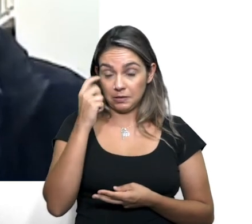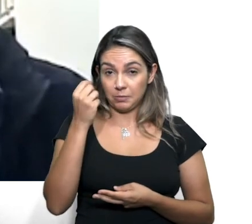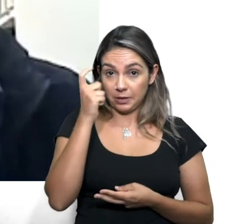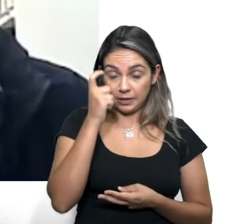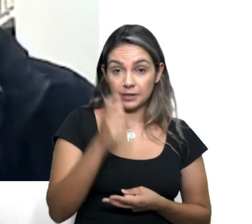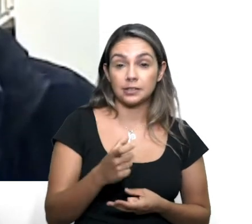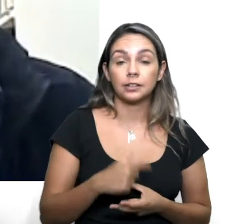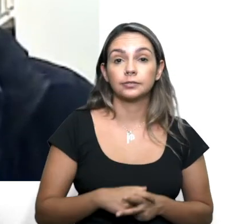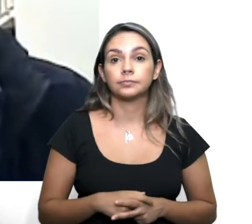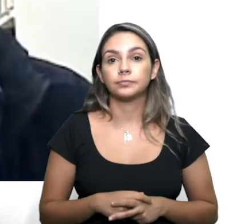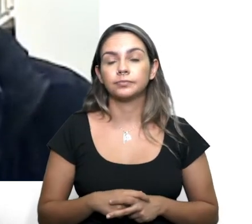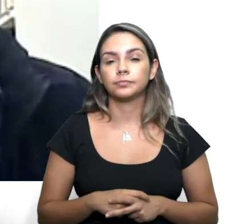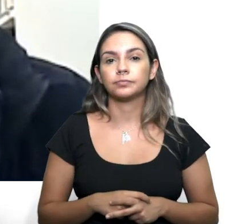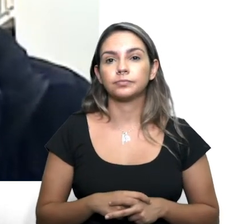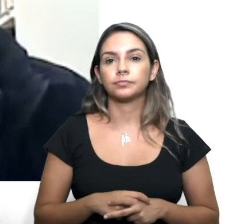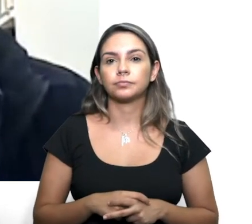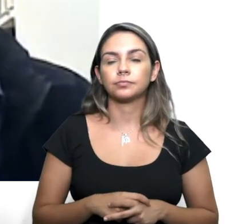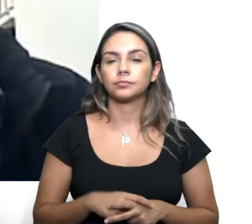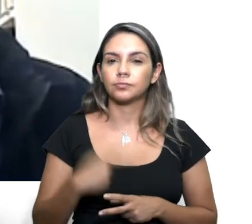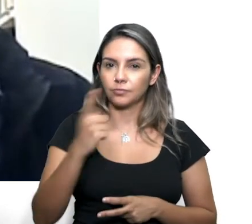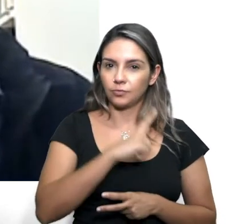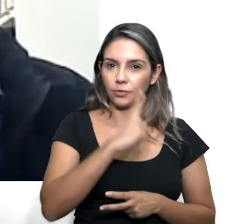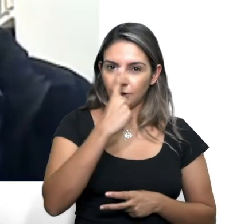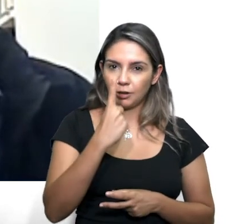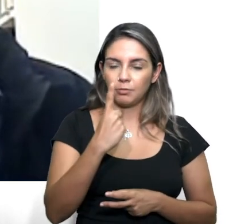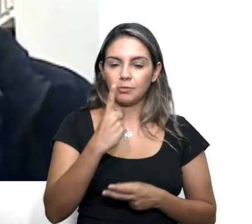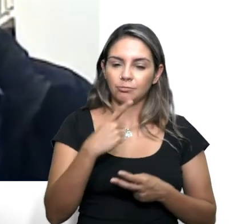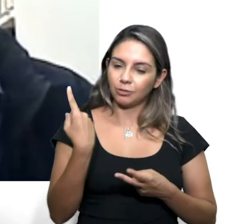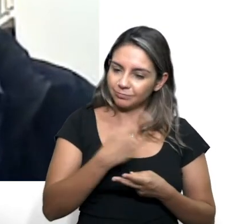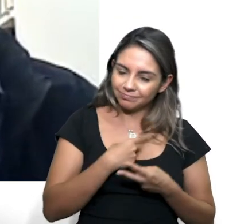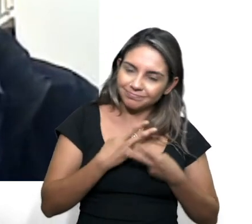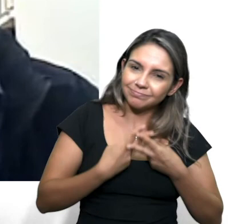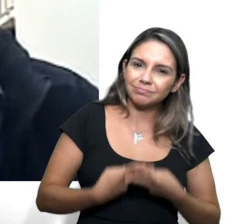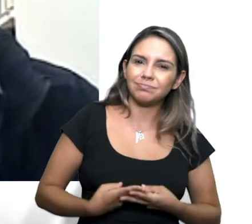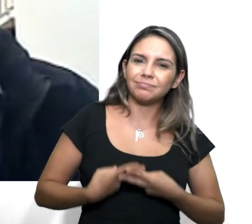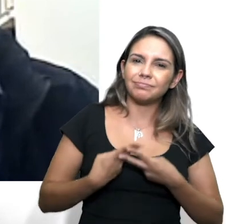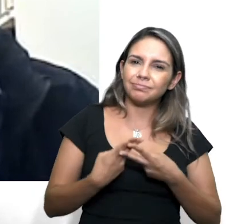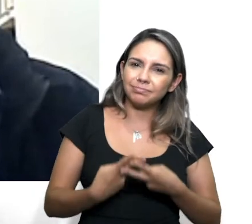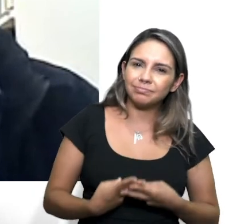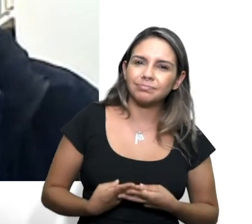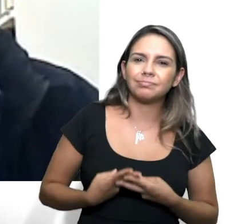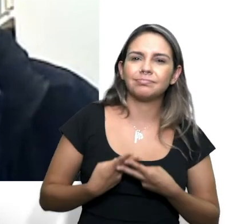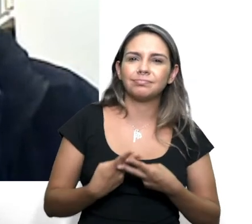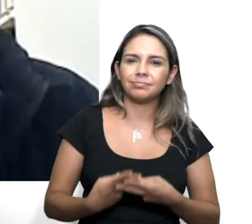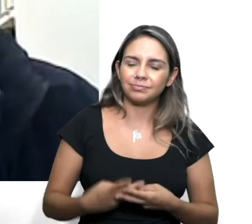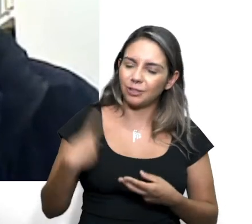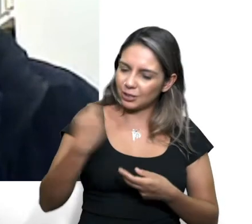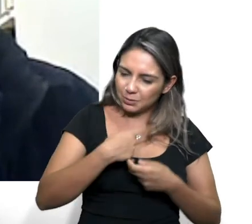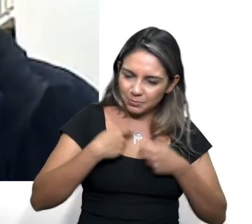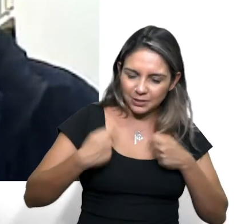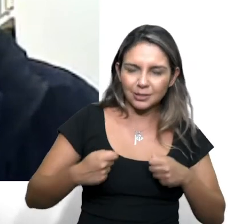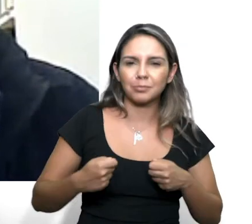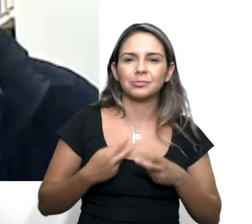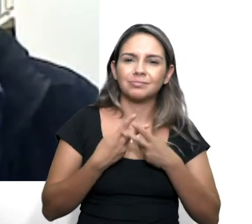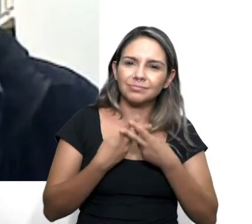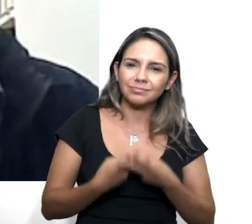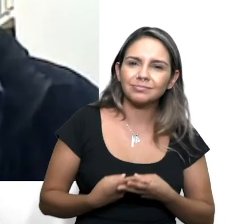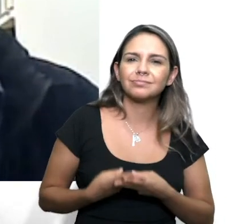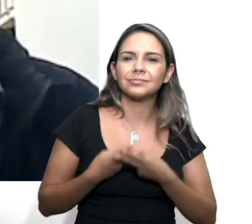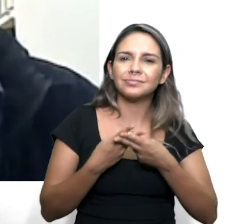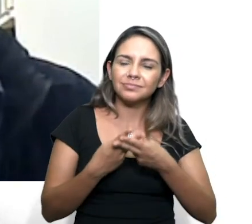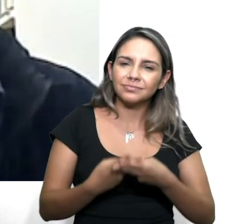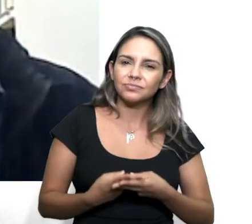interessante, ou seja, eu acho que nós temos o dever de nos aguentar, não é? O dever de resistência. Acho que há um